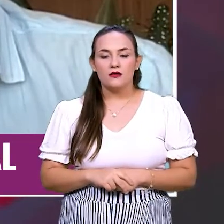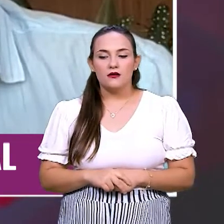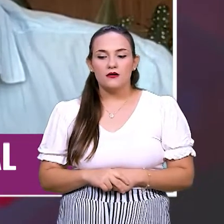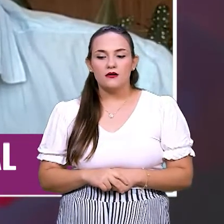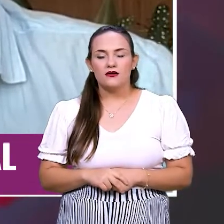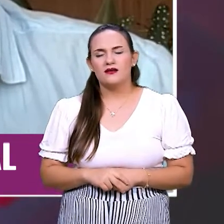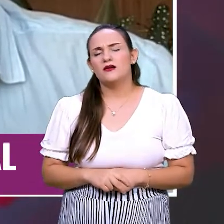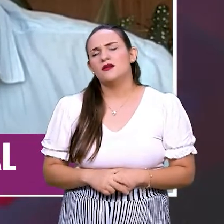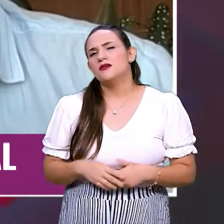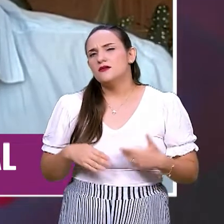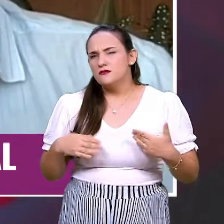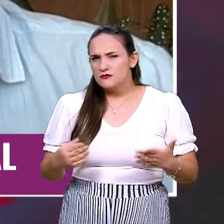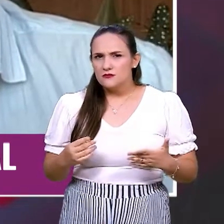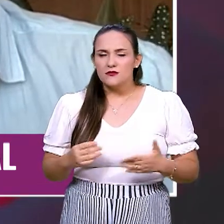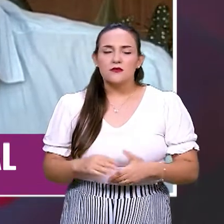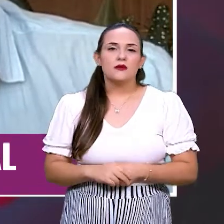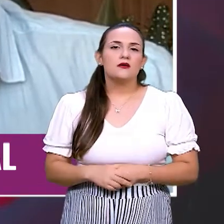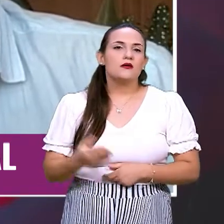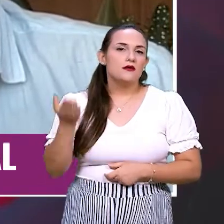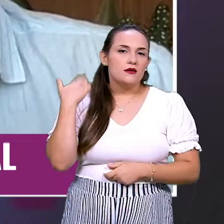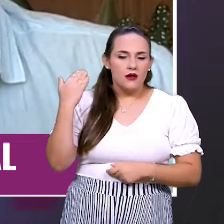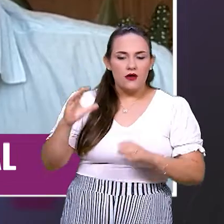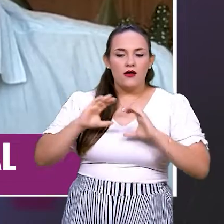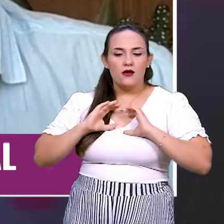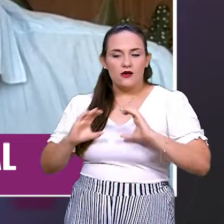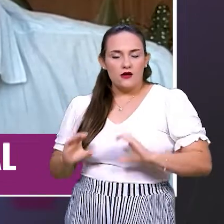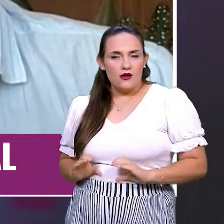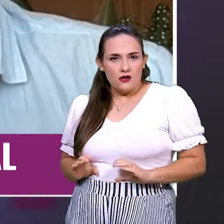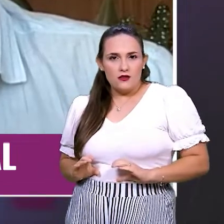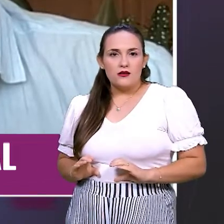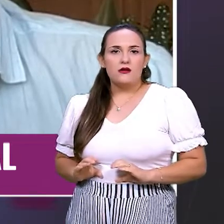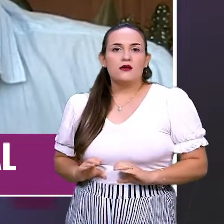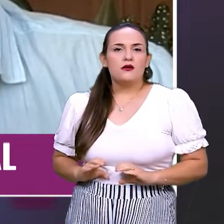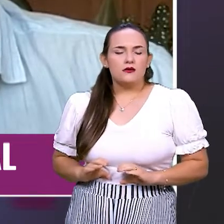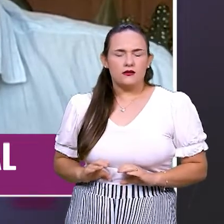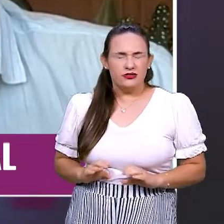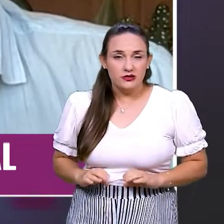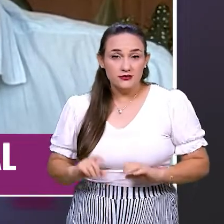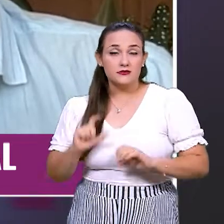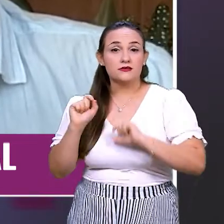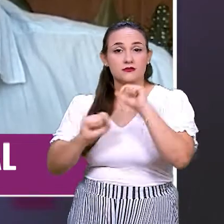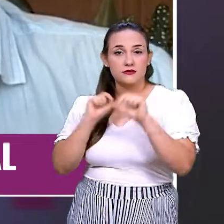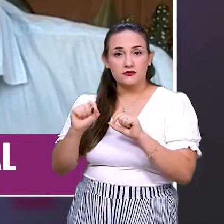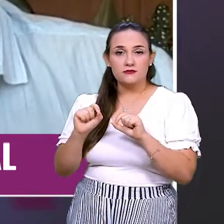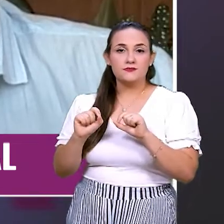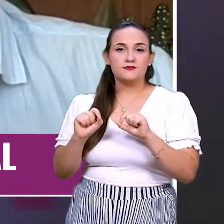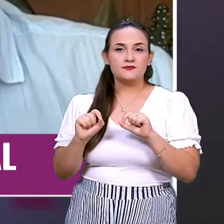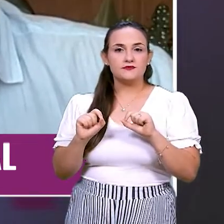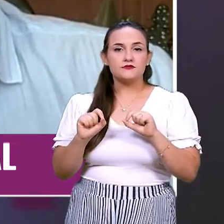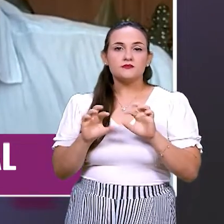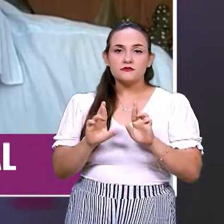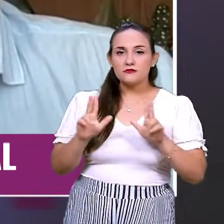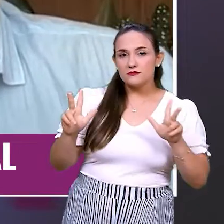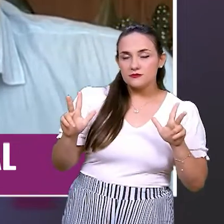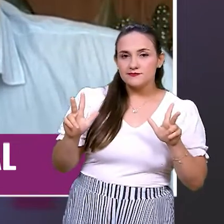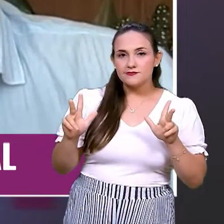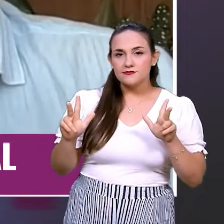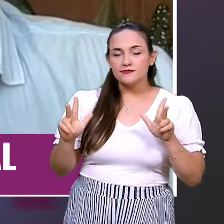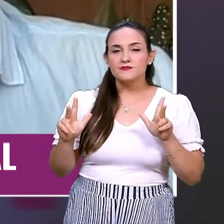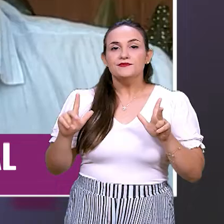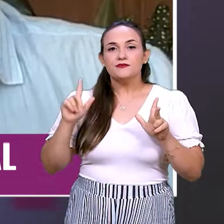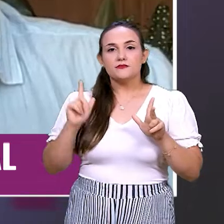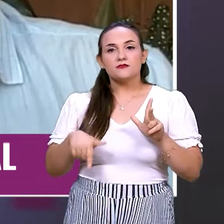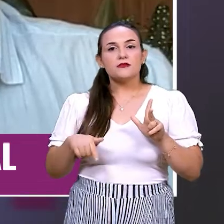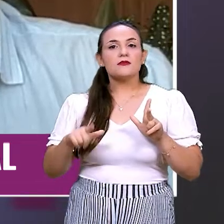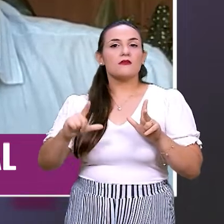Certo, e até pouco tempo, qualquer tipo de comportamento considerado assim fora do padrão era